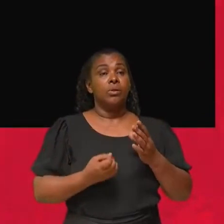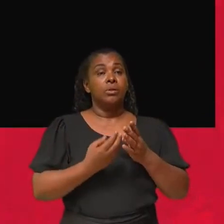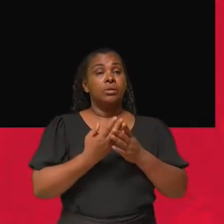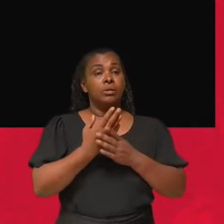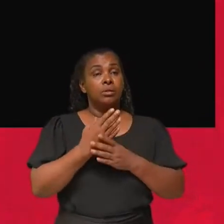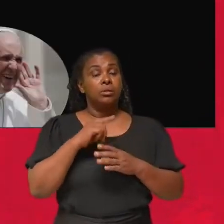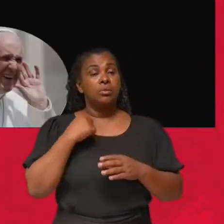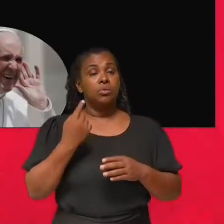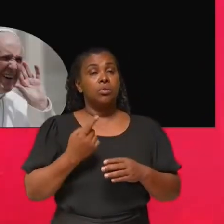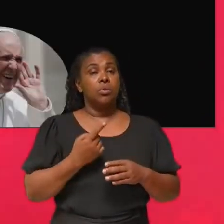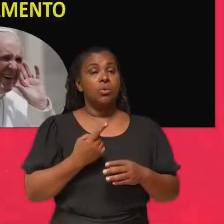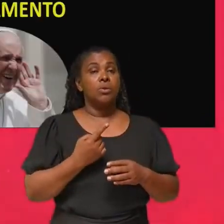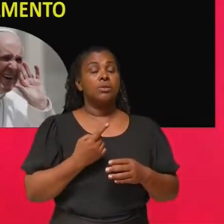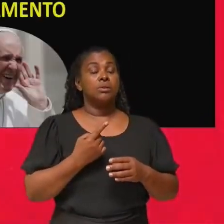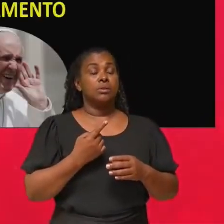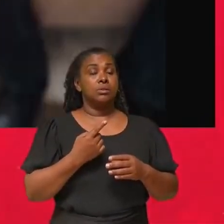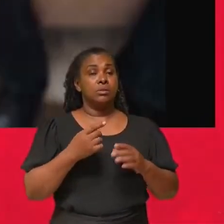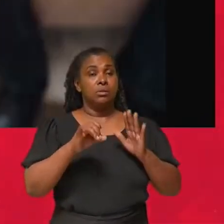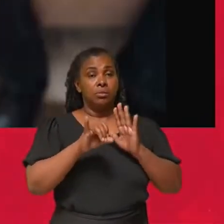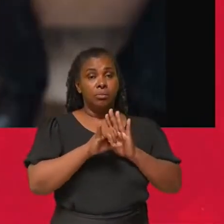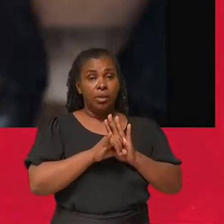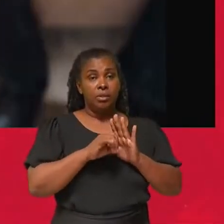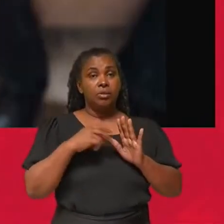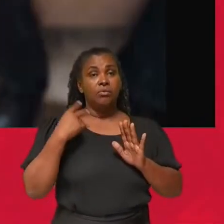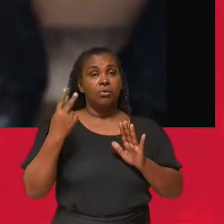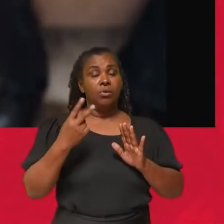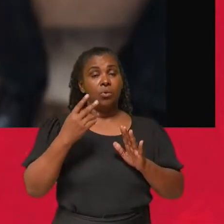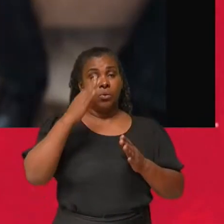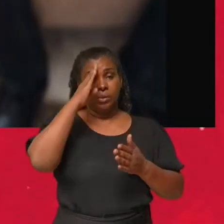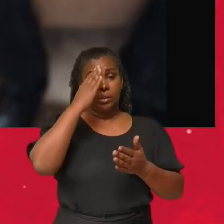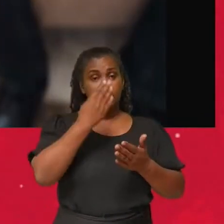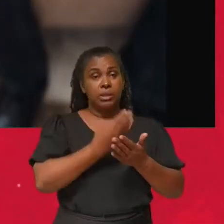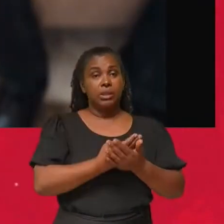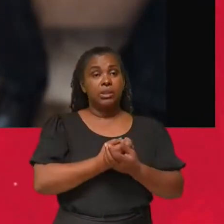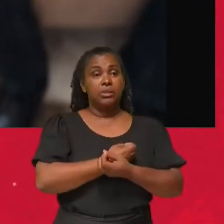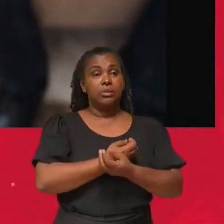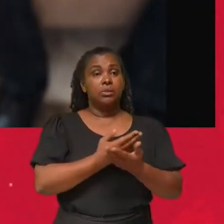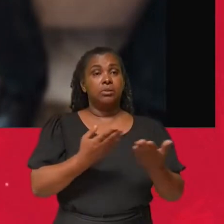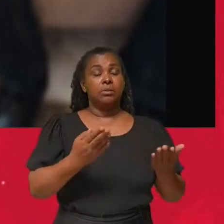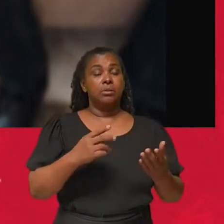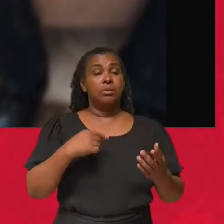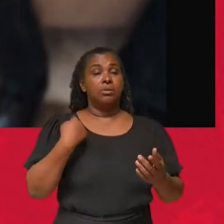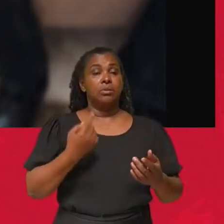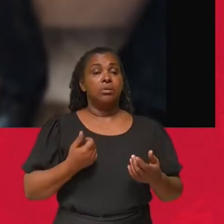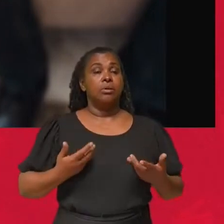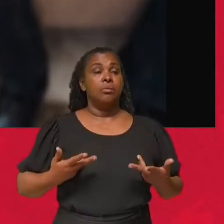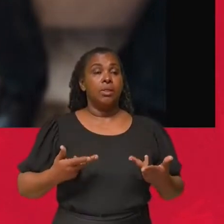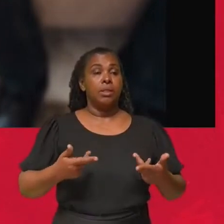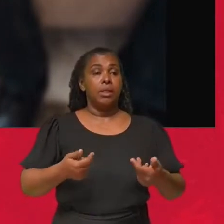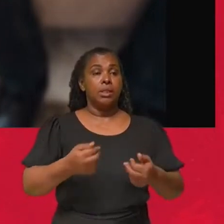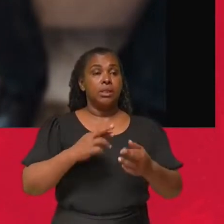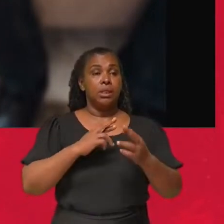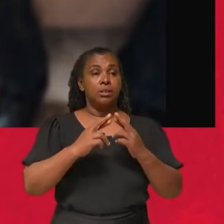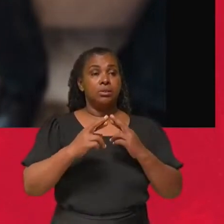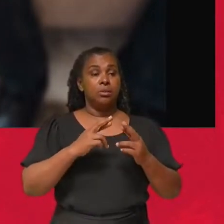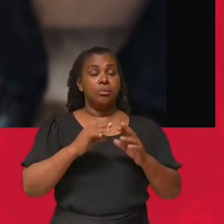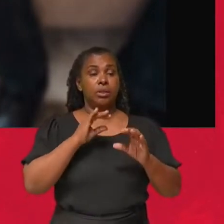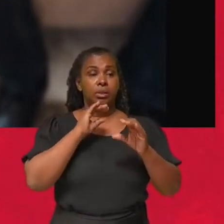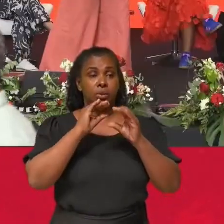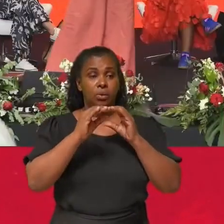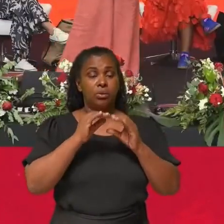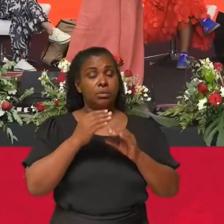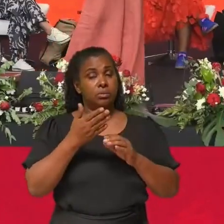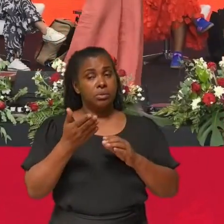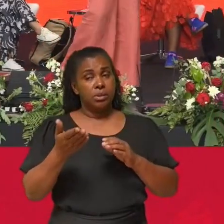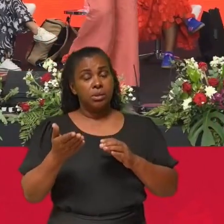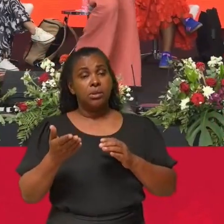valores e crenças, as nossas entregas e as nossas habilidades relacionais. E a comunicação é isso. Muitas vezes eu não sei